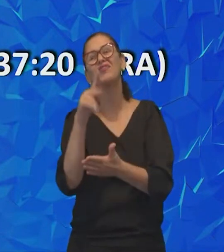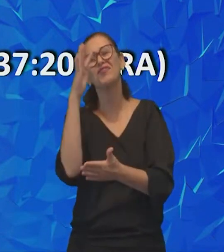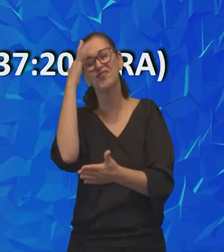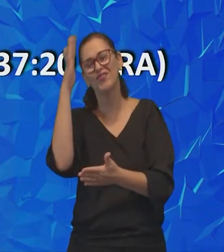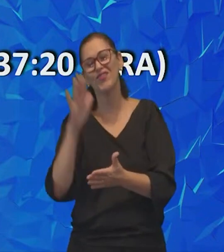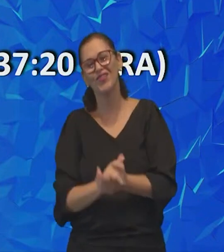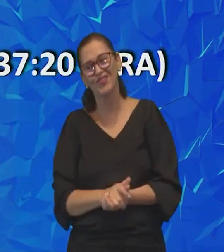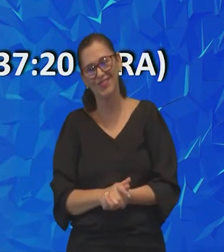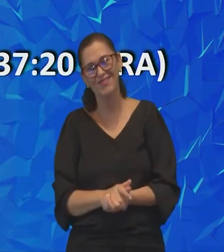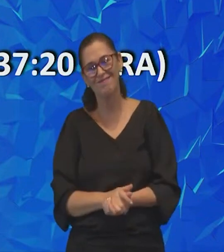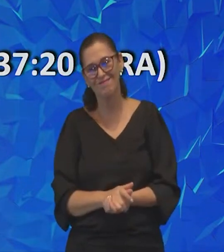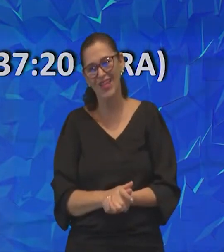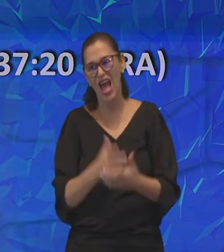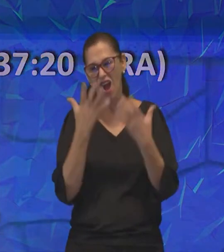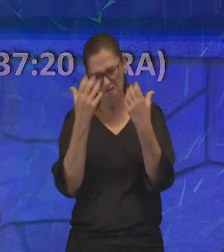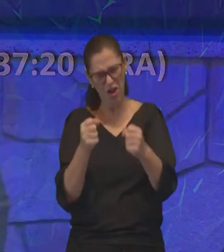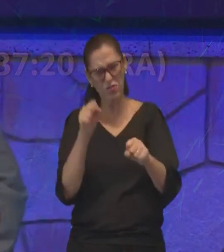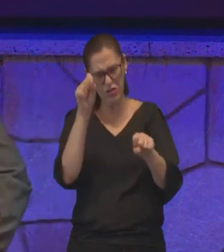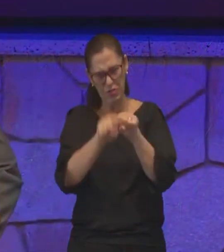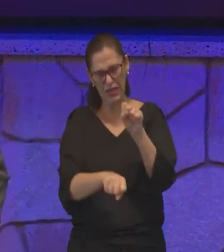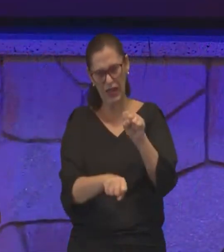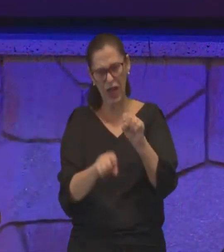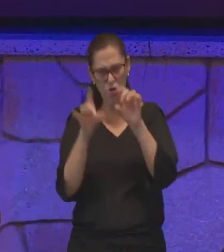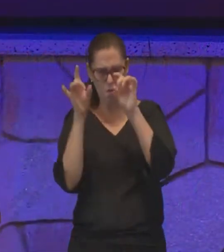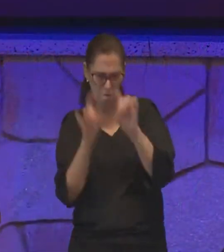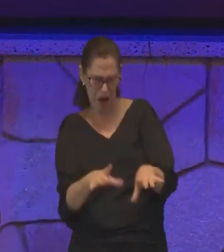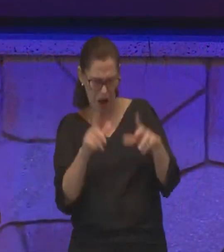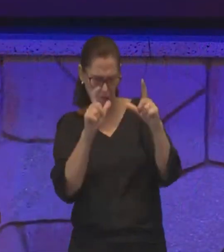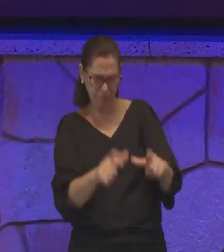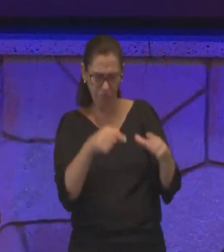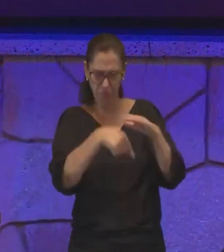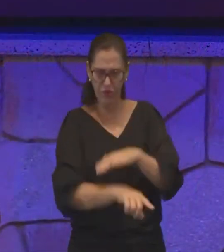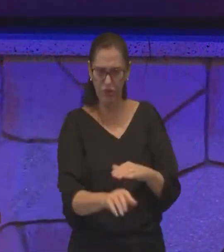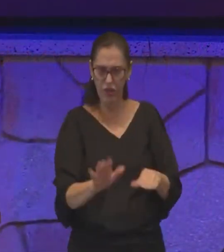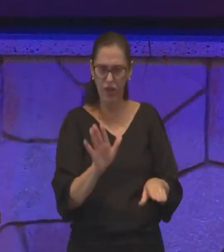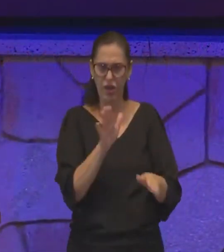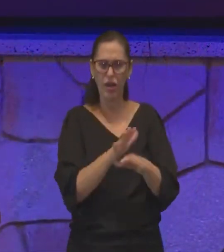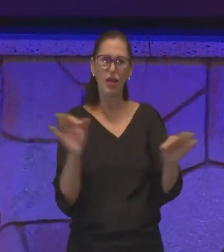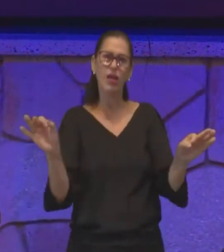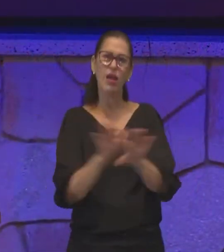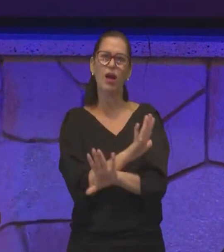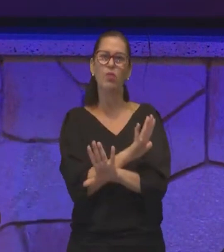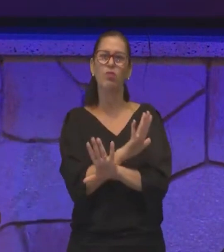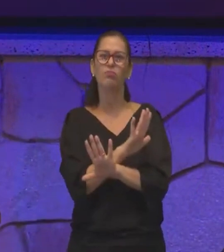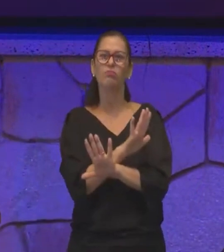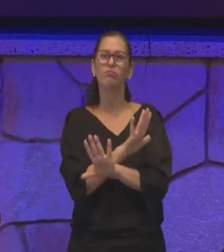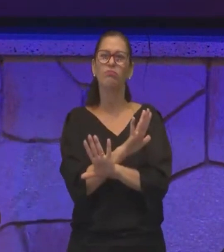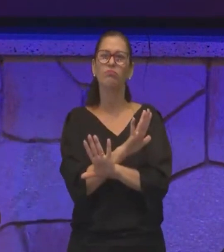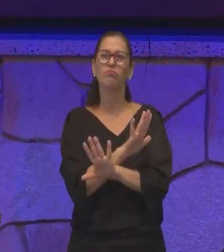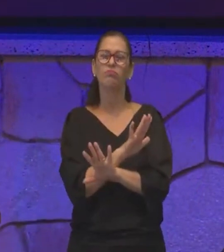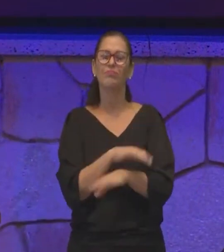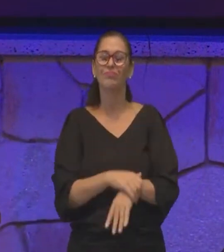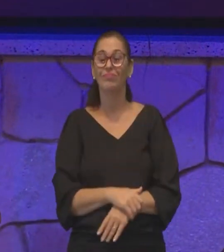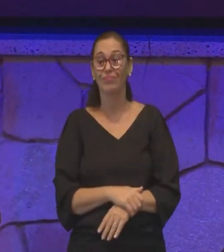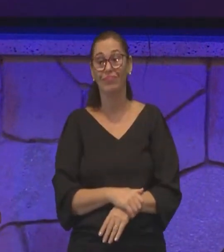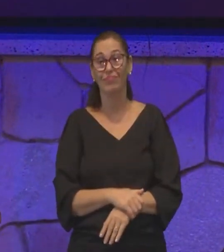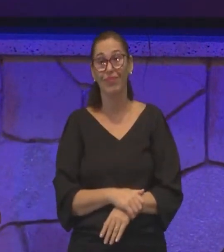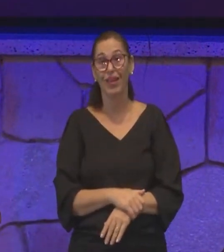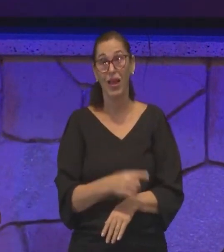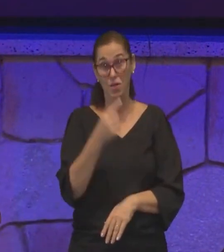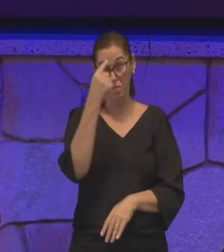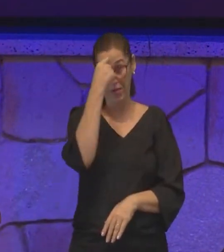Ou seja, vamos matar, joga no buraco, enterra e acabou. É o que eles pensaram.